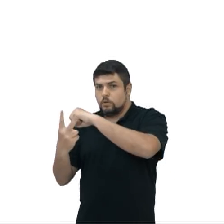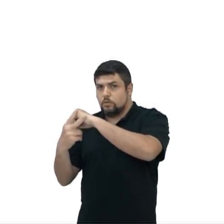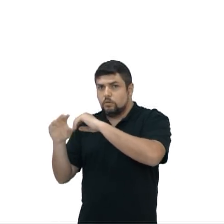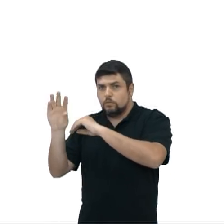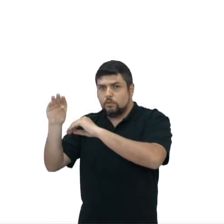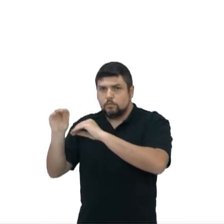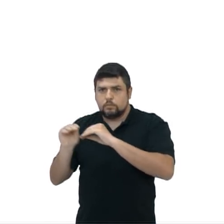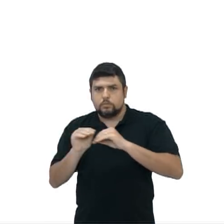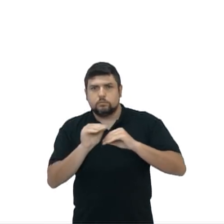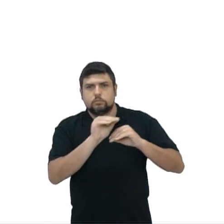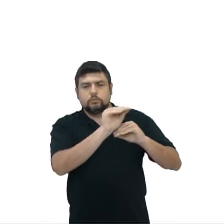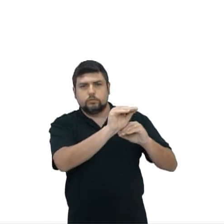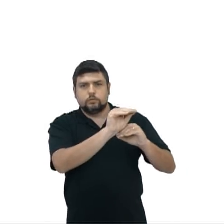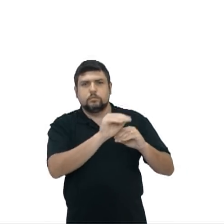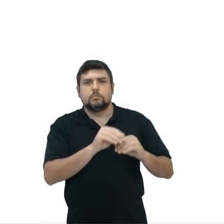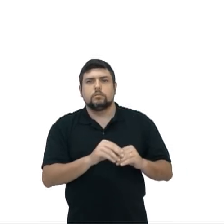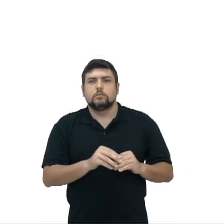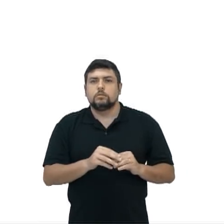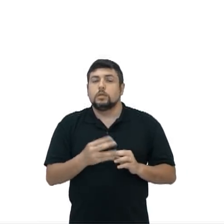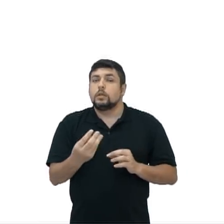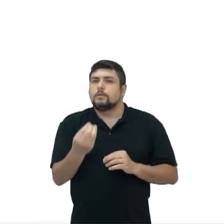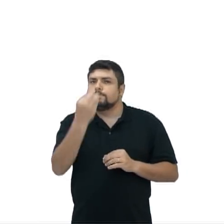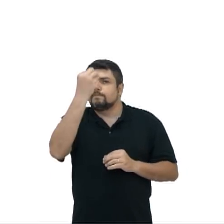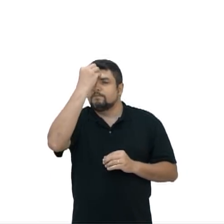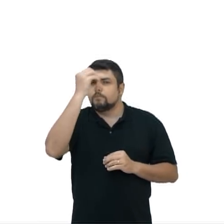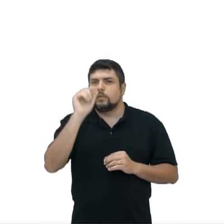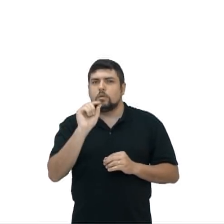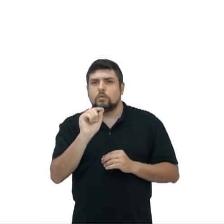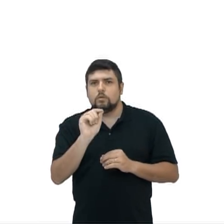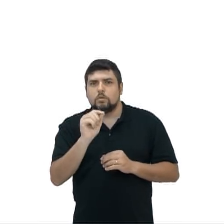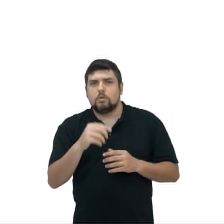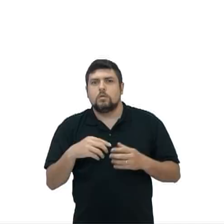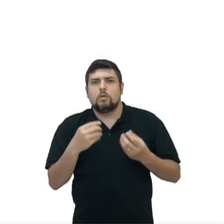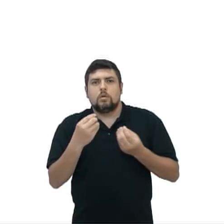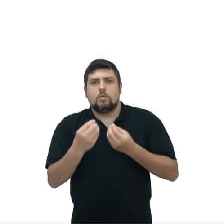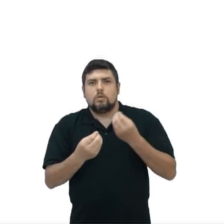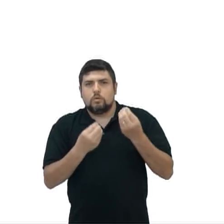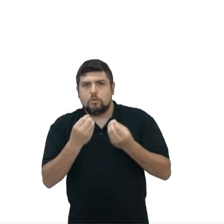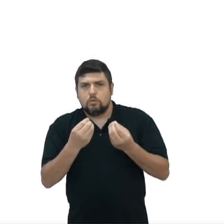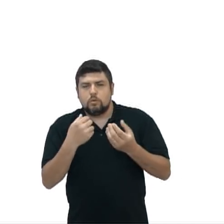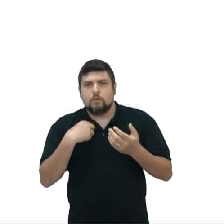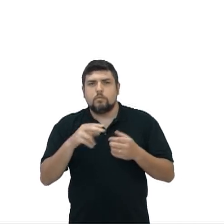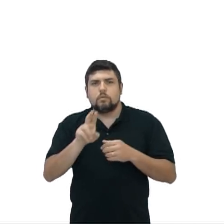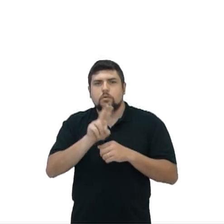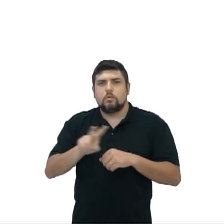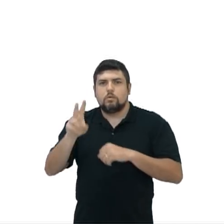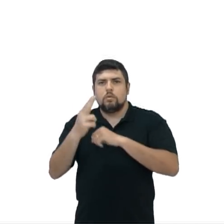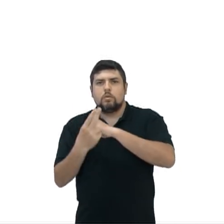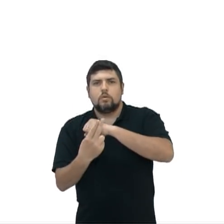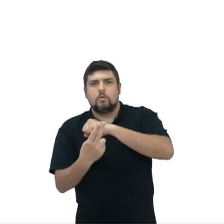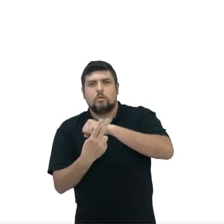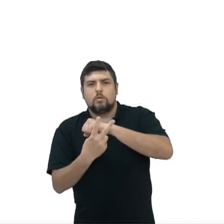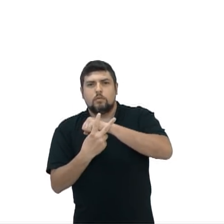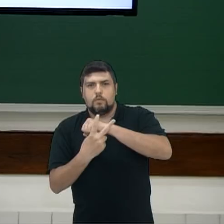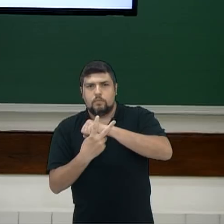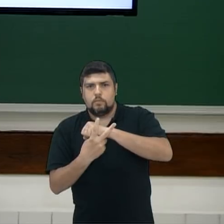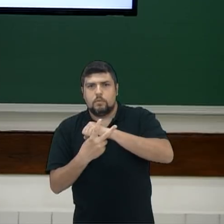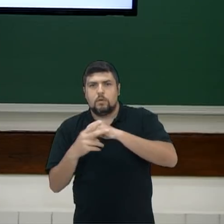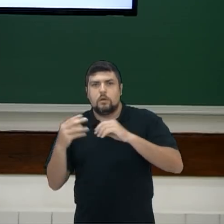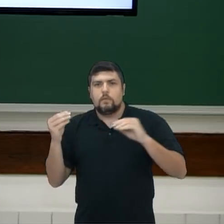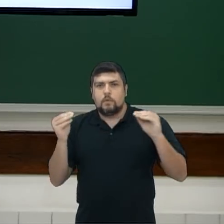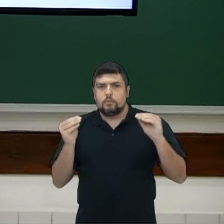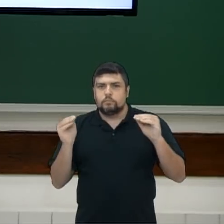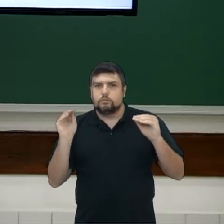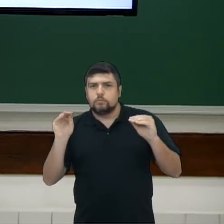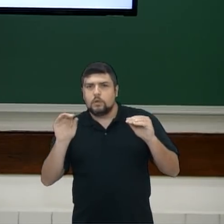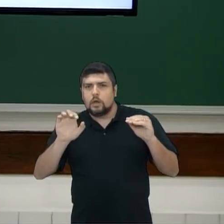está entre parênteses. O que eu não posso esquecer? Tira o to, quando eu estou usando o verbo, e coloco o ed, lembrando